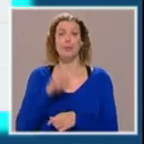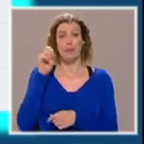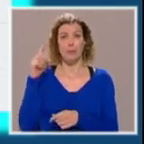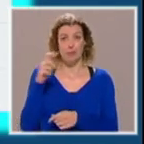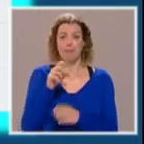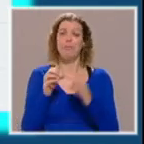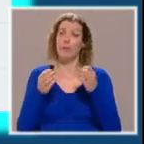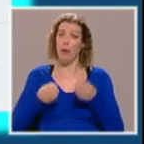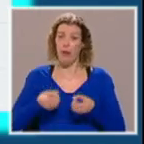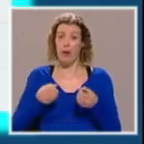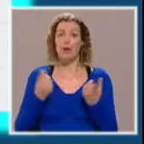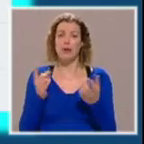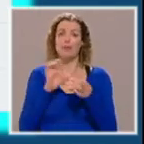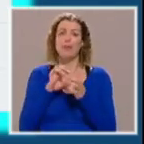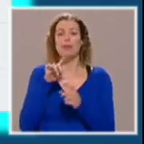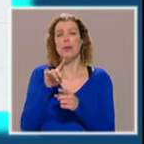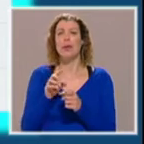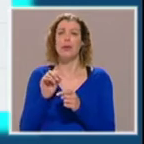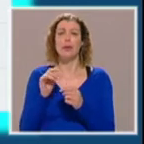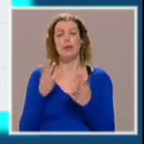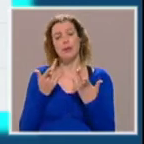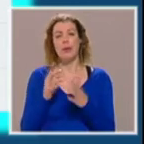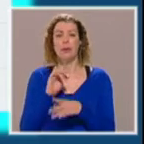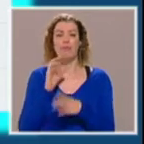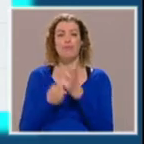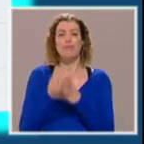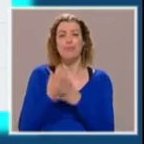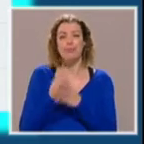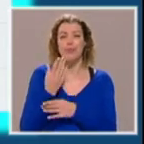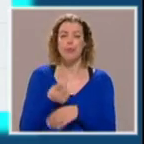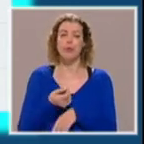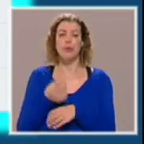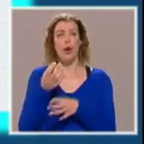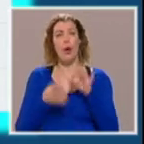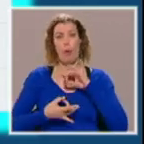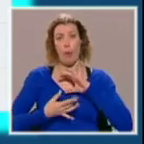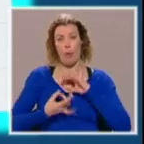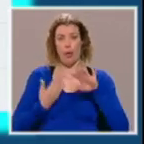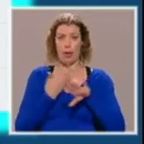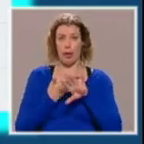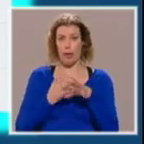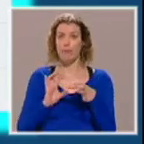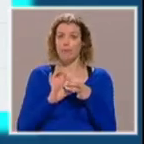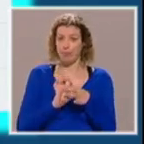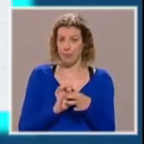que têm a funcionalidade, são os responsáveis por produzir os gametas e as hormonas sexuais.